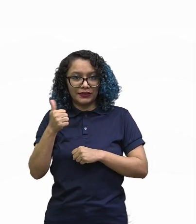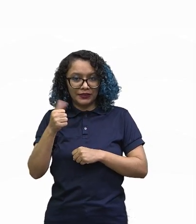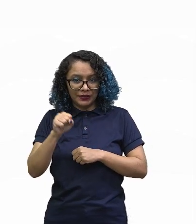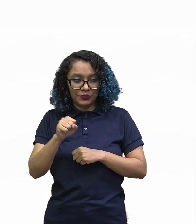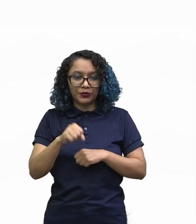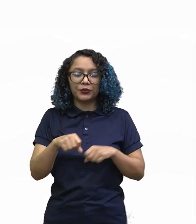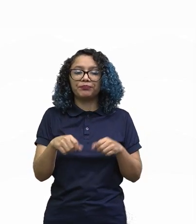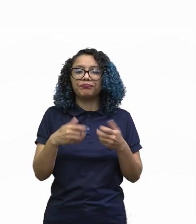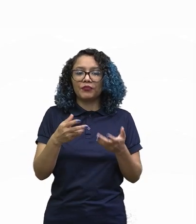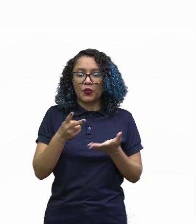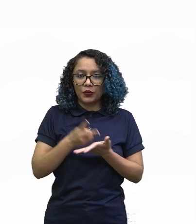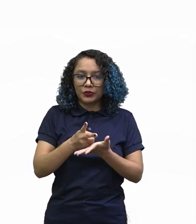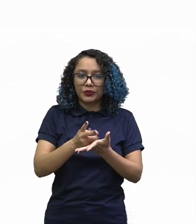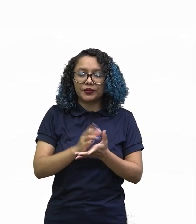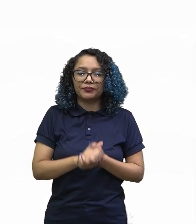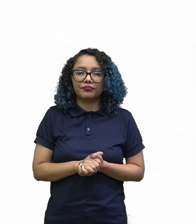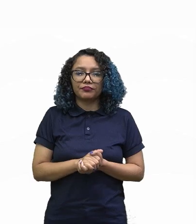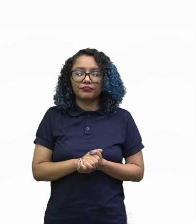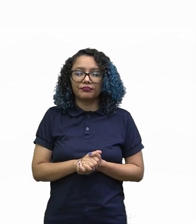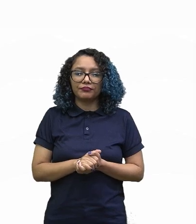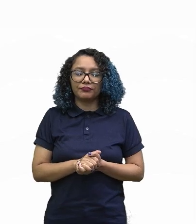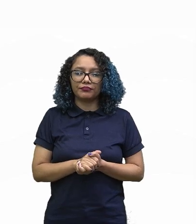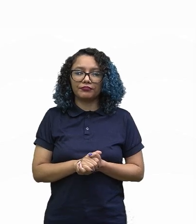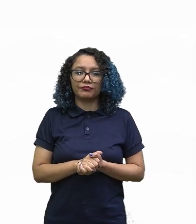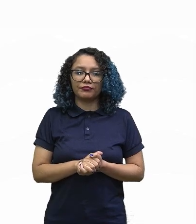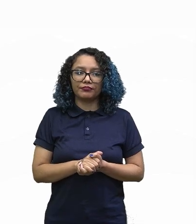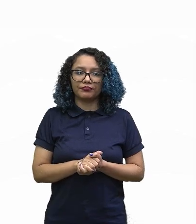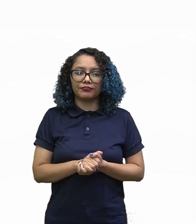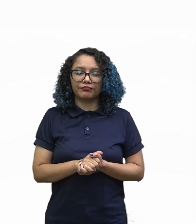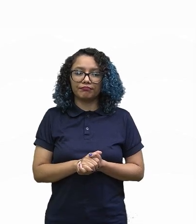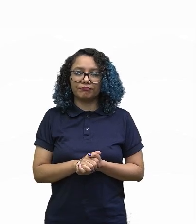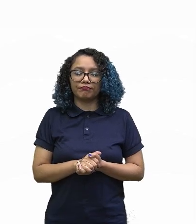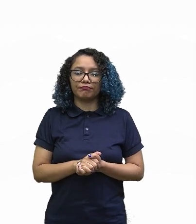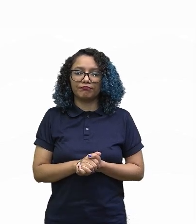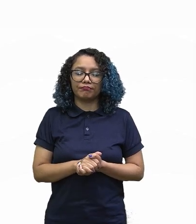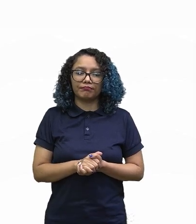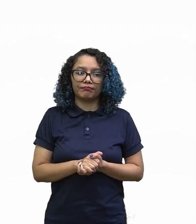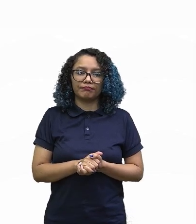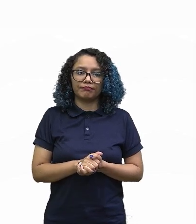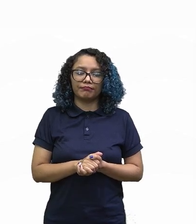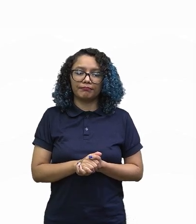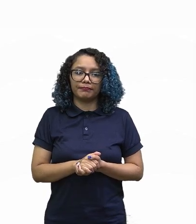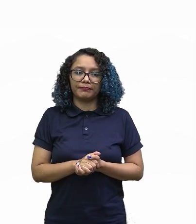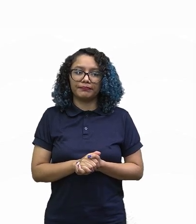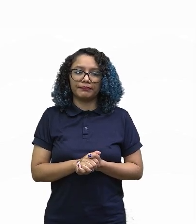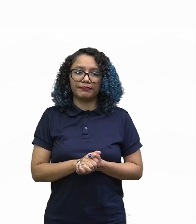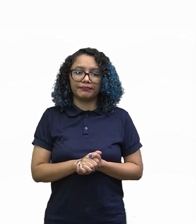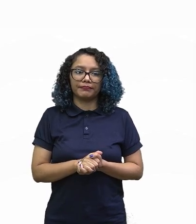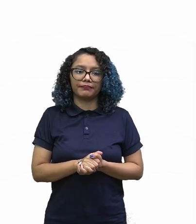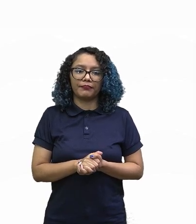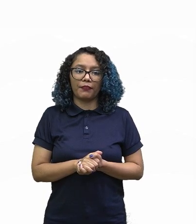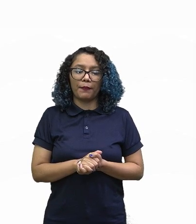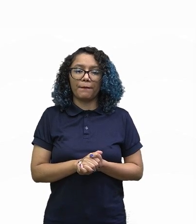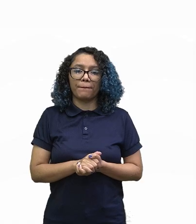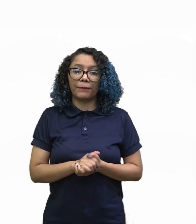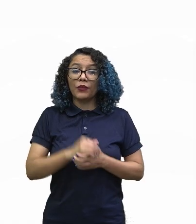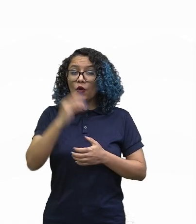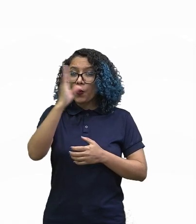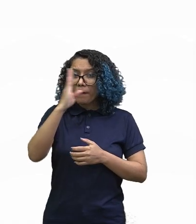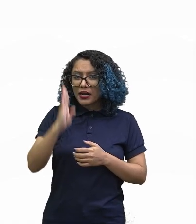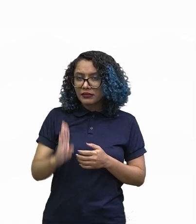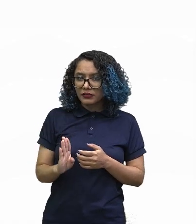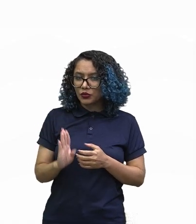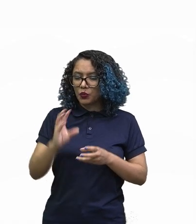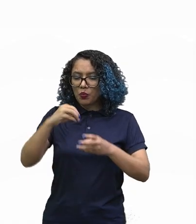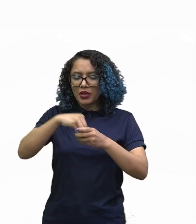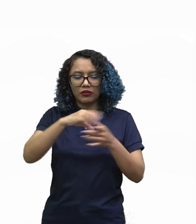de compreensão da guerra, né, da Primeira Guerra Mundial, como estava o Brasil em relação a